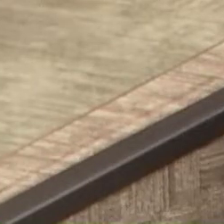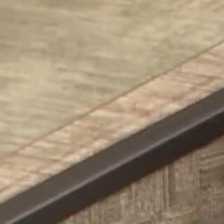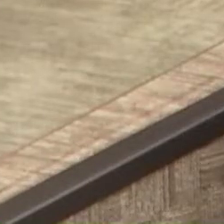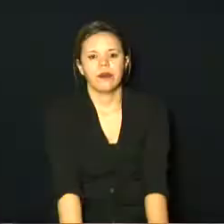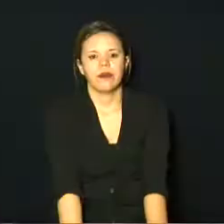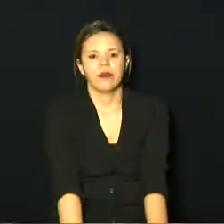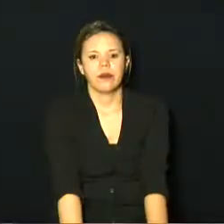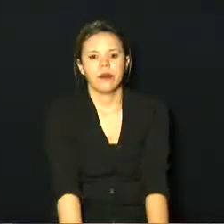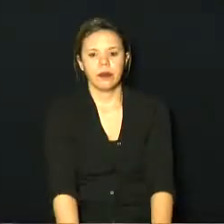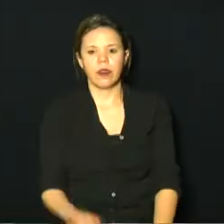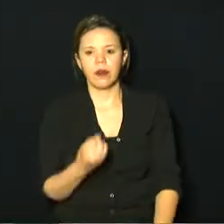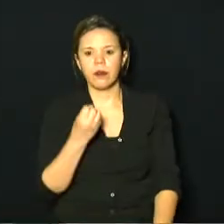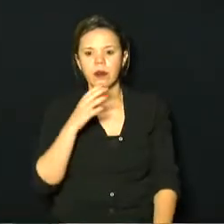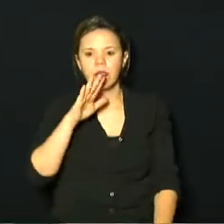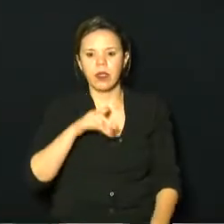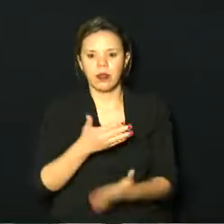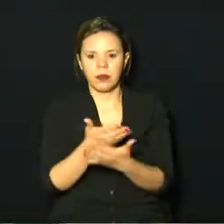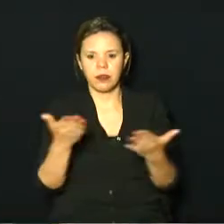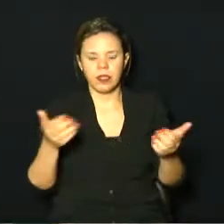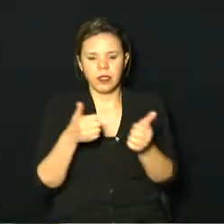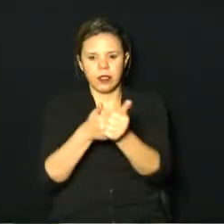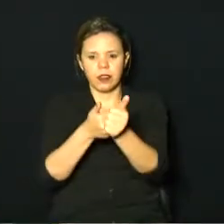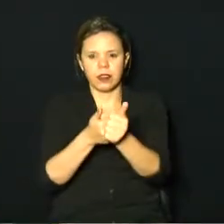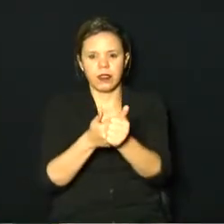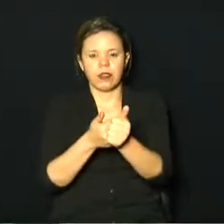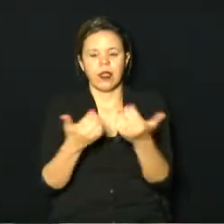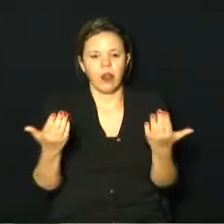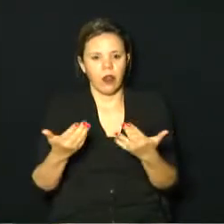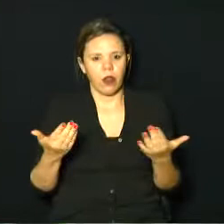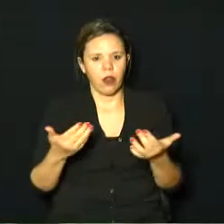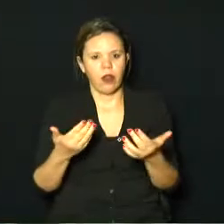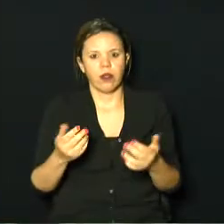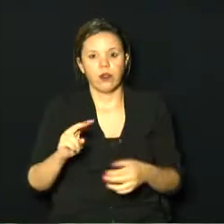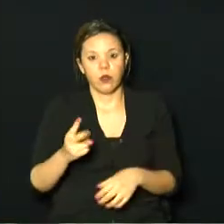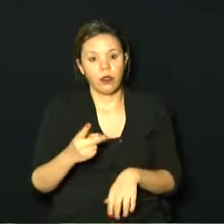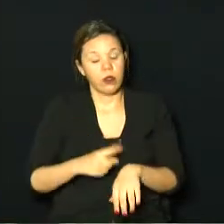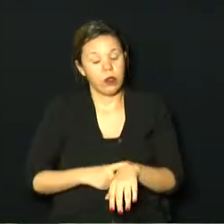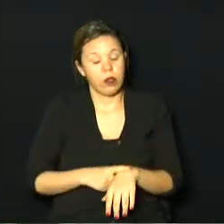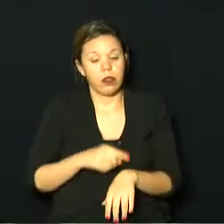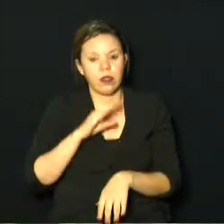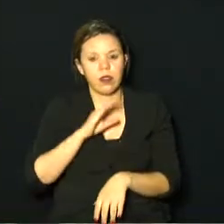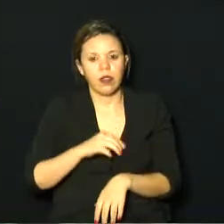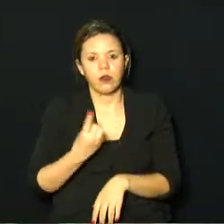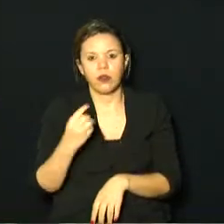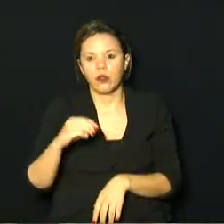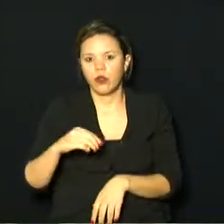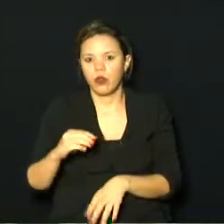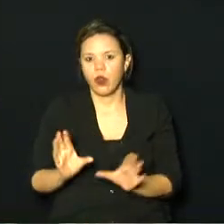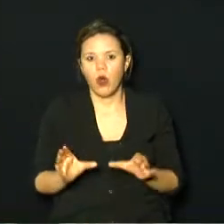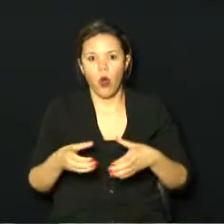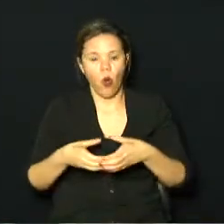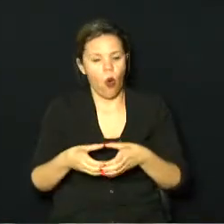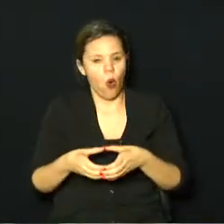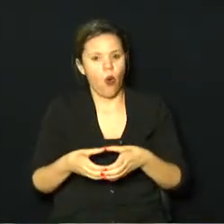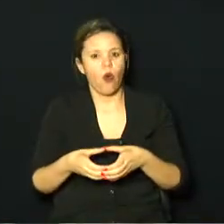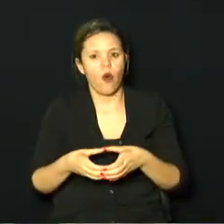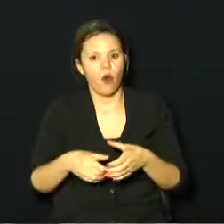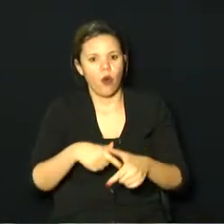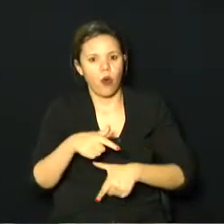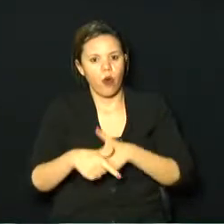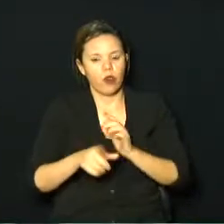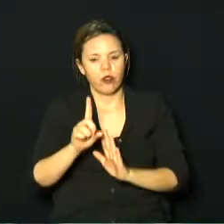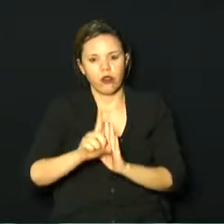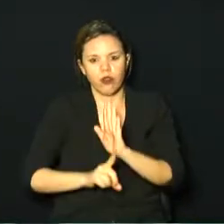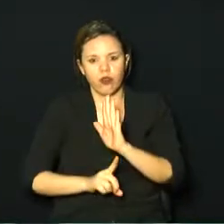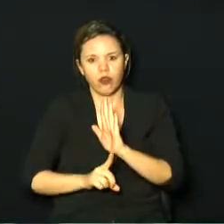aqui na tela da TV Câmara Campinas. Agora são 14h, mais 1 minuto, e a Comissão Permanente de Direitos